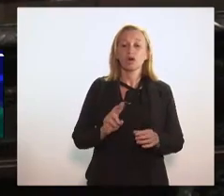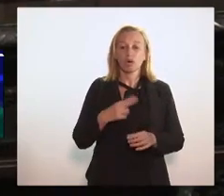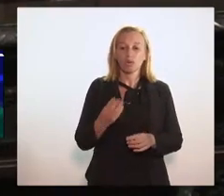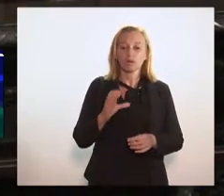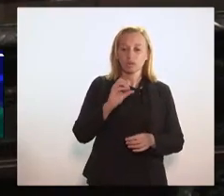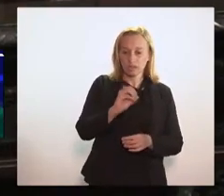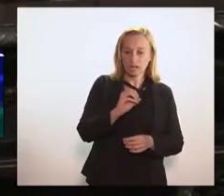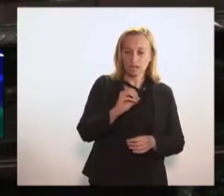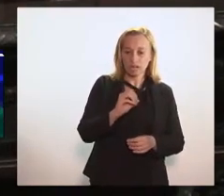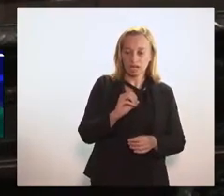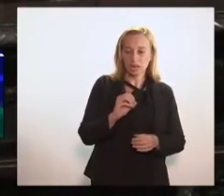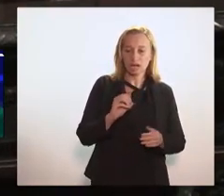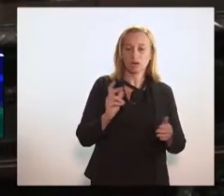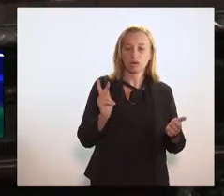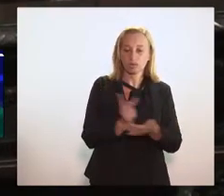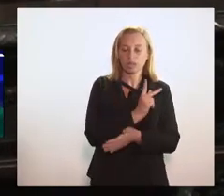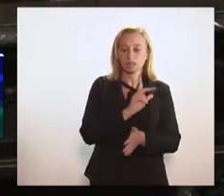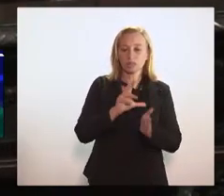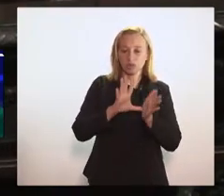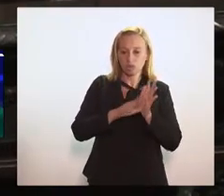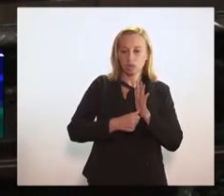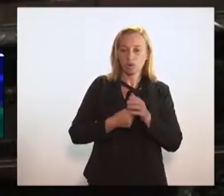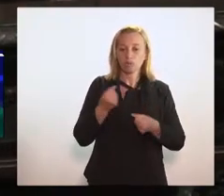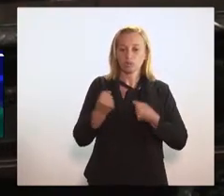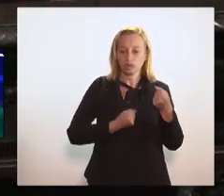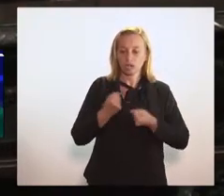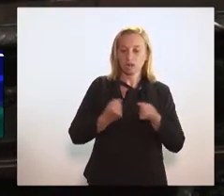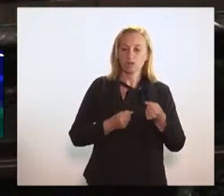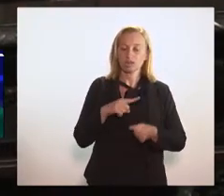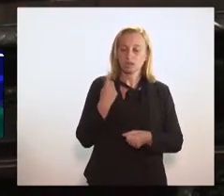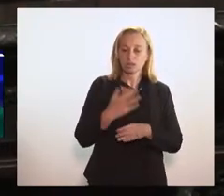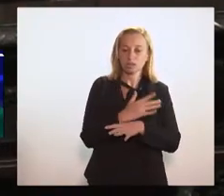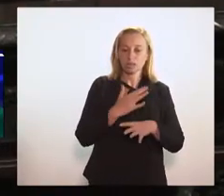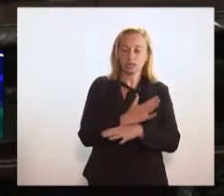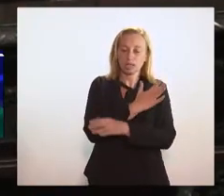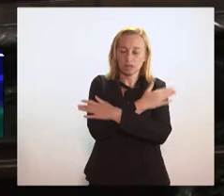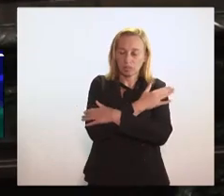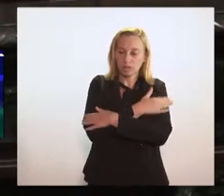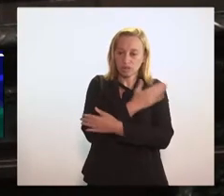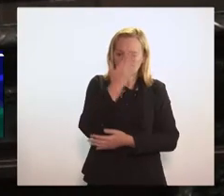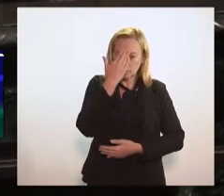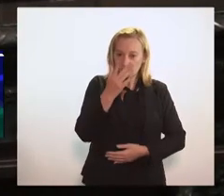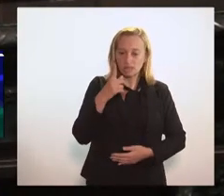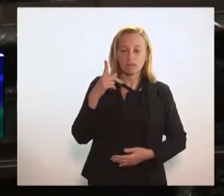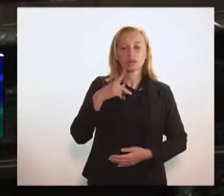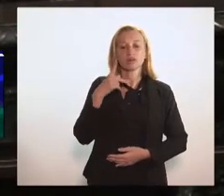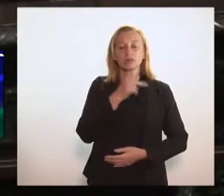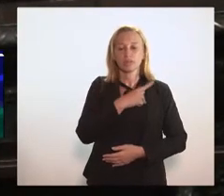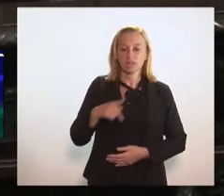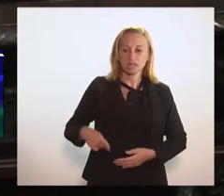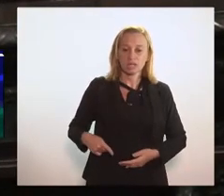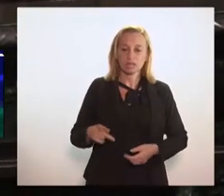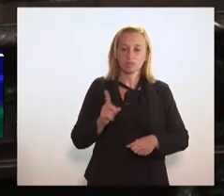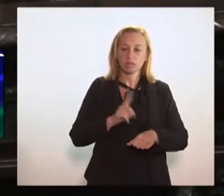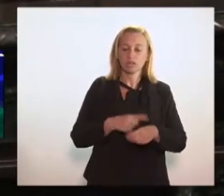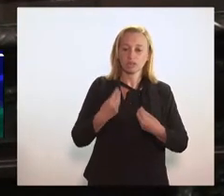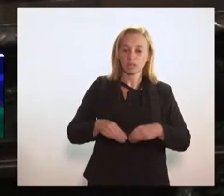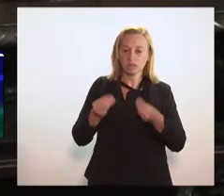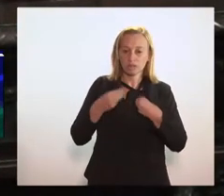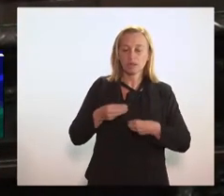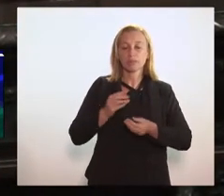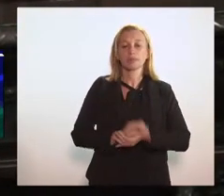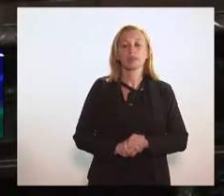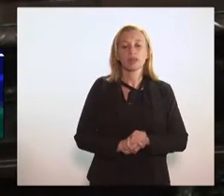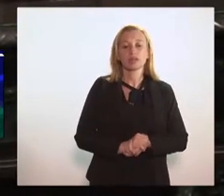as ocorrências de roubo de veículo na nossa cidade. Um grande abraço, muito obrigado, presidente, pelo tempo concedido por Vossa